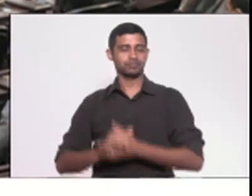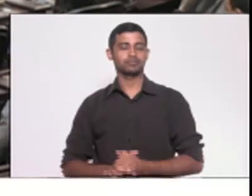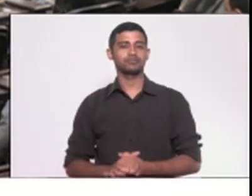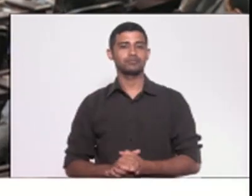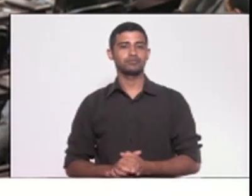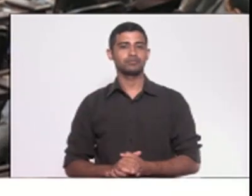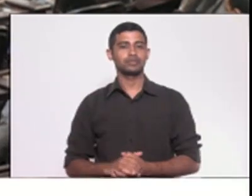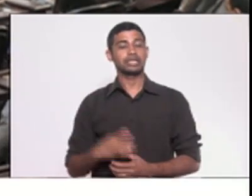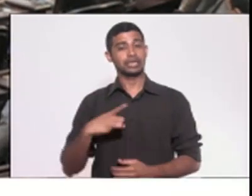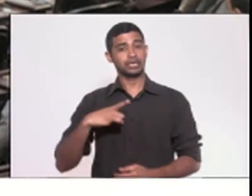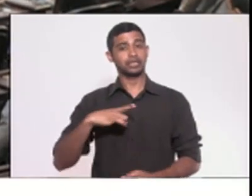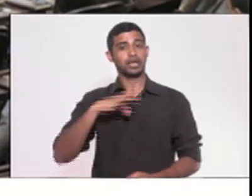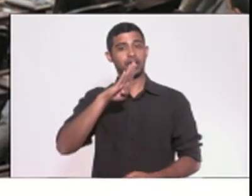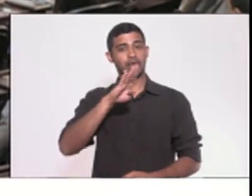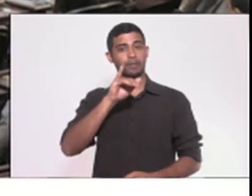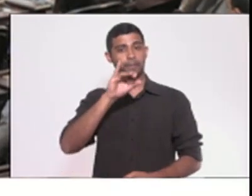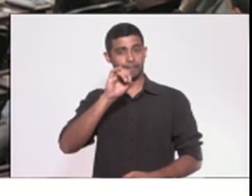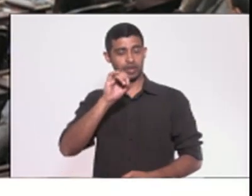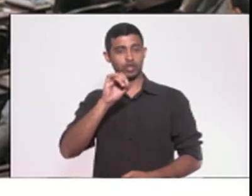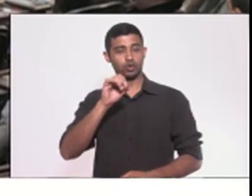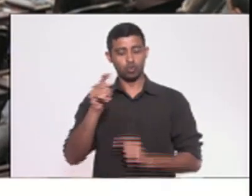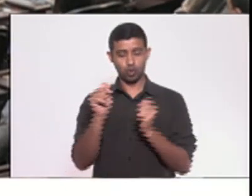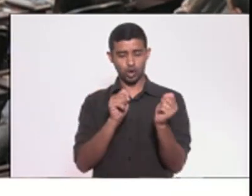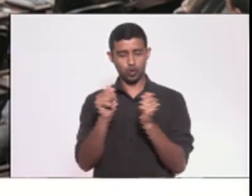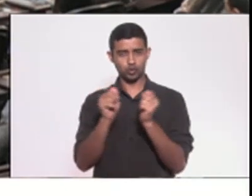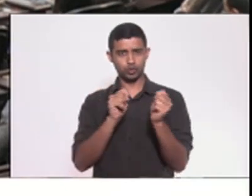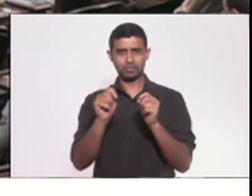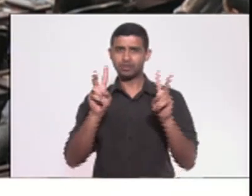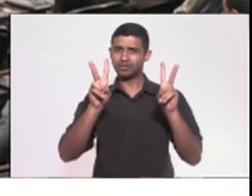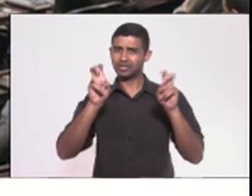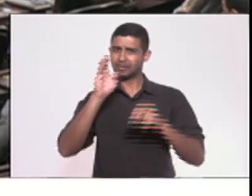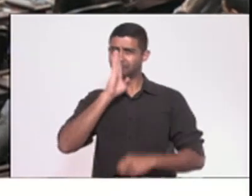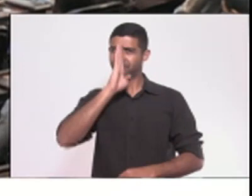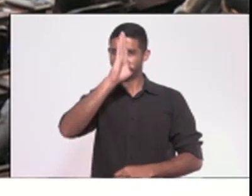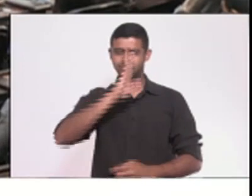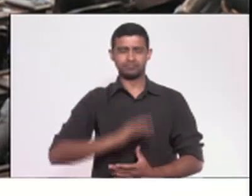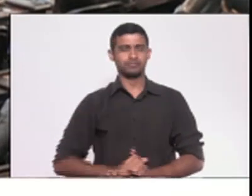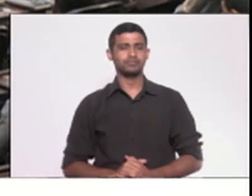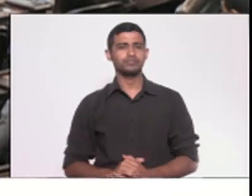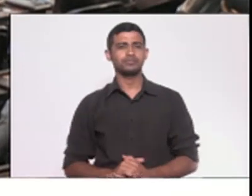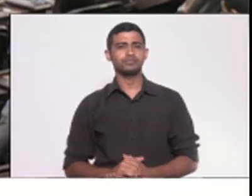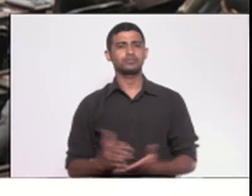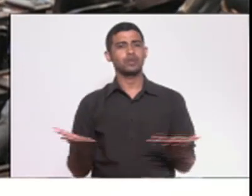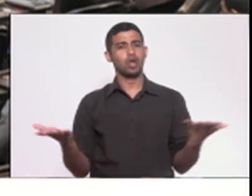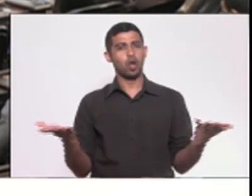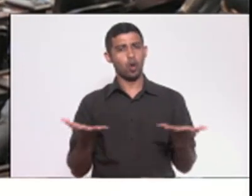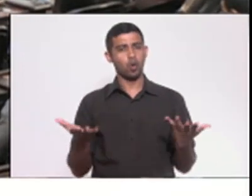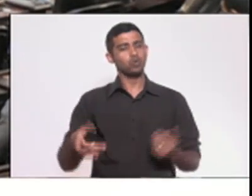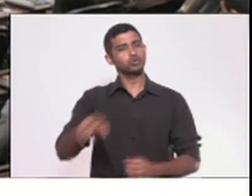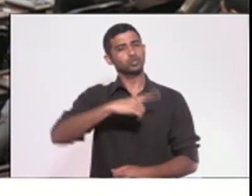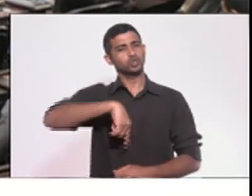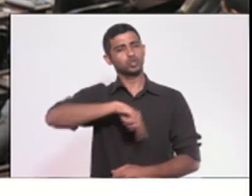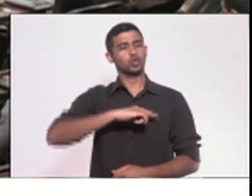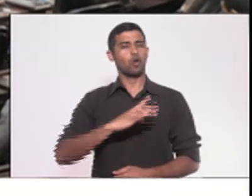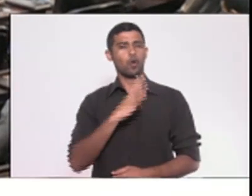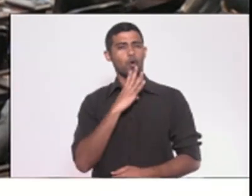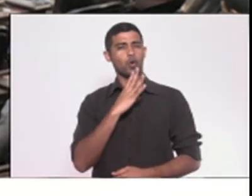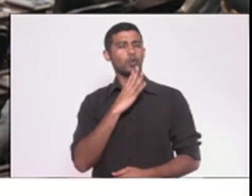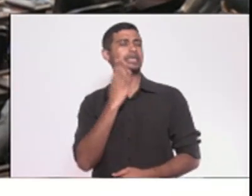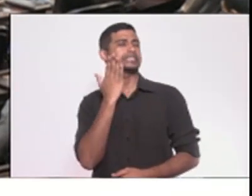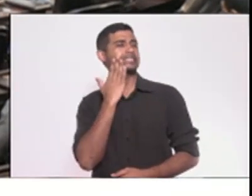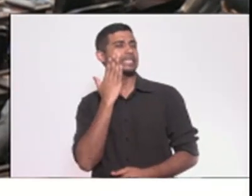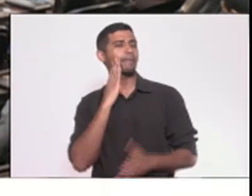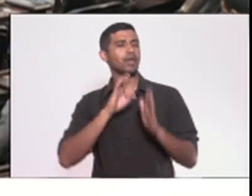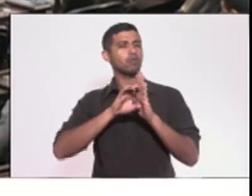a bioeconomia como tema central. E hoje vamos conhecer o